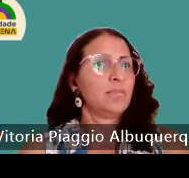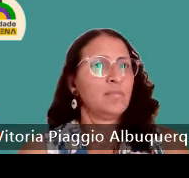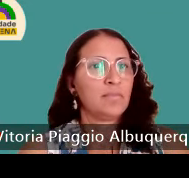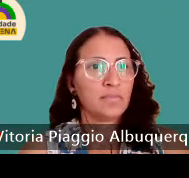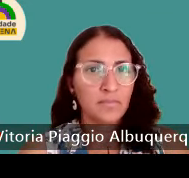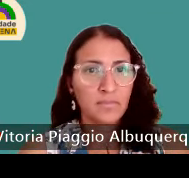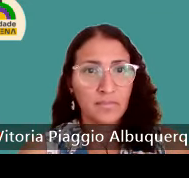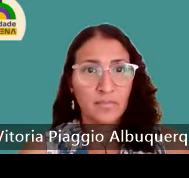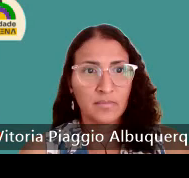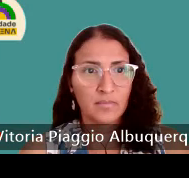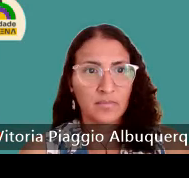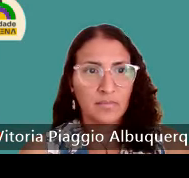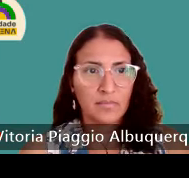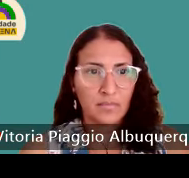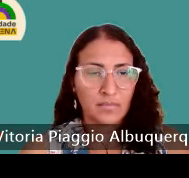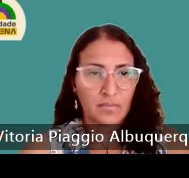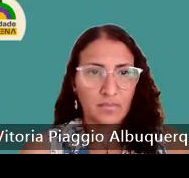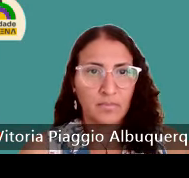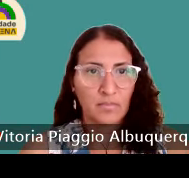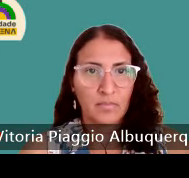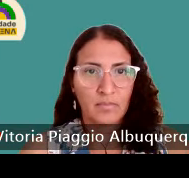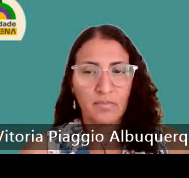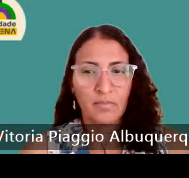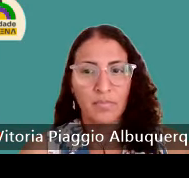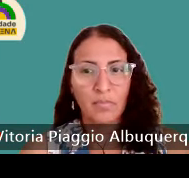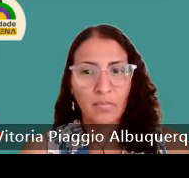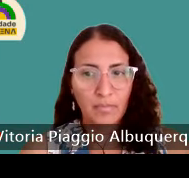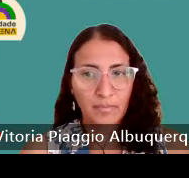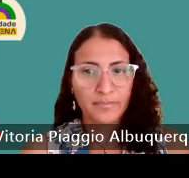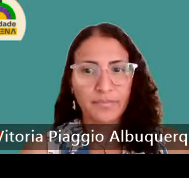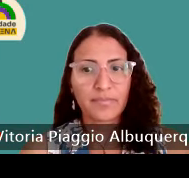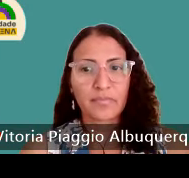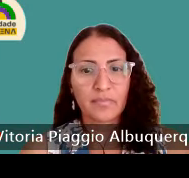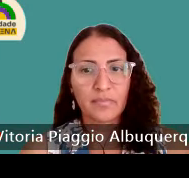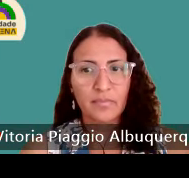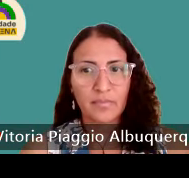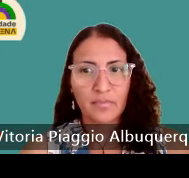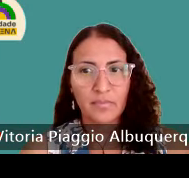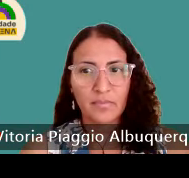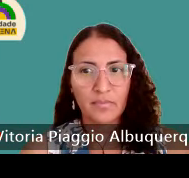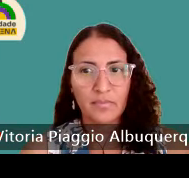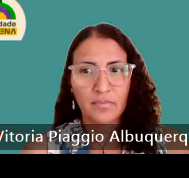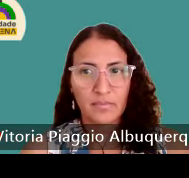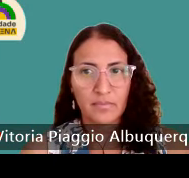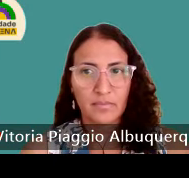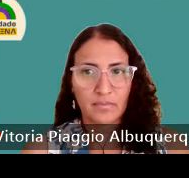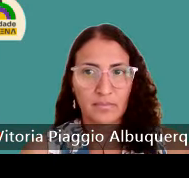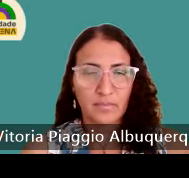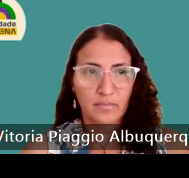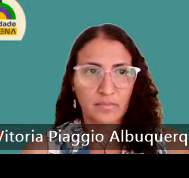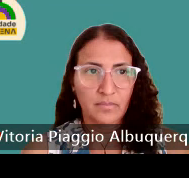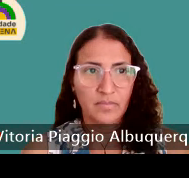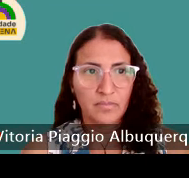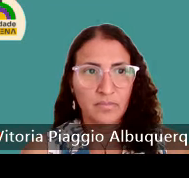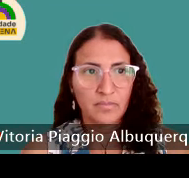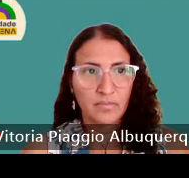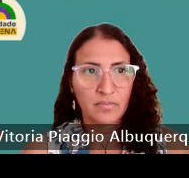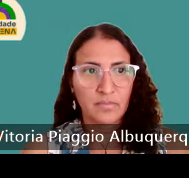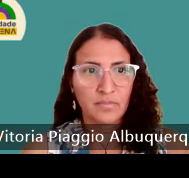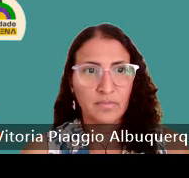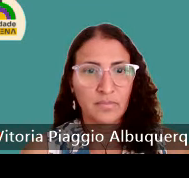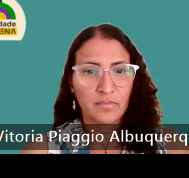isso né E numa situação de mudança a gente tem essa essa resistência e a gente tem uma outra característica a gente enfrenta uma